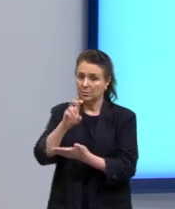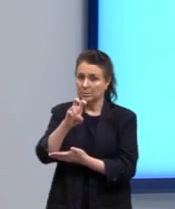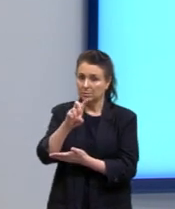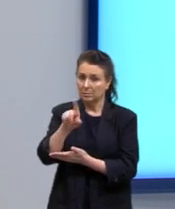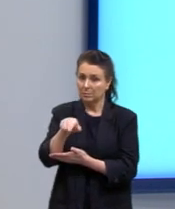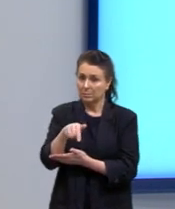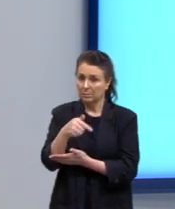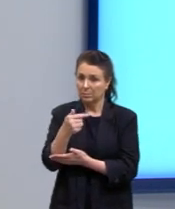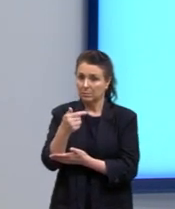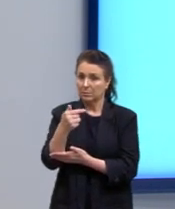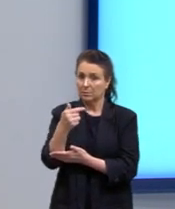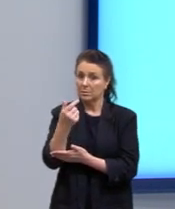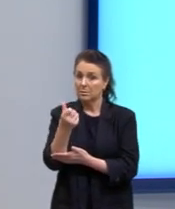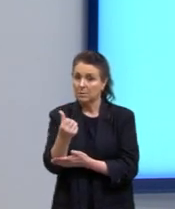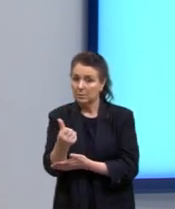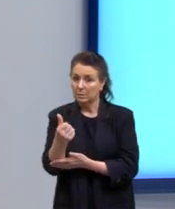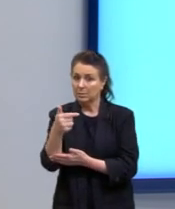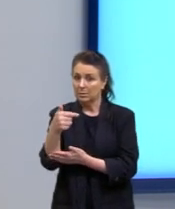5,67